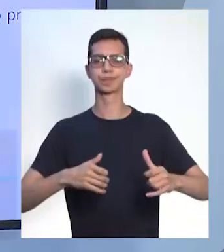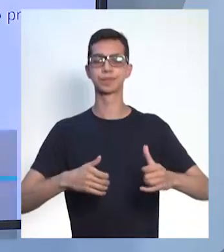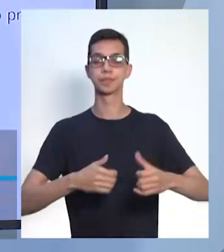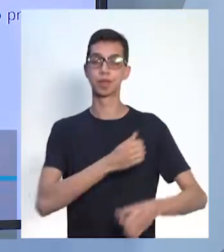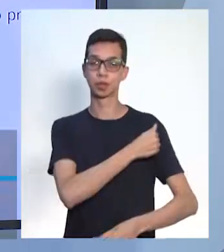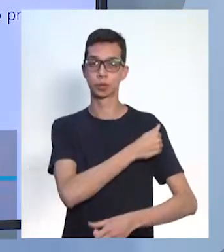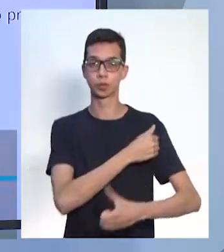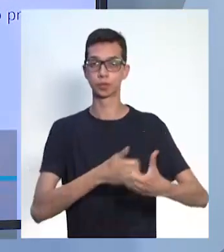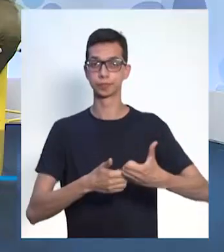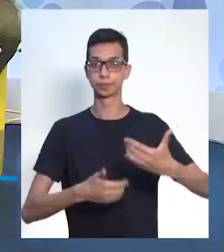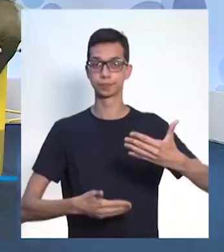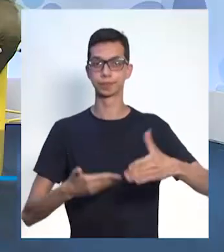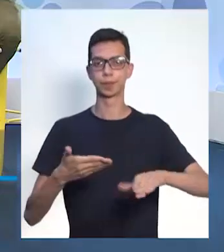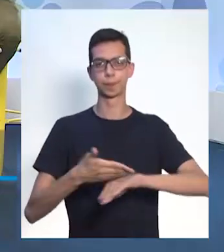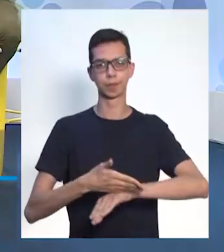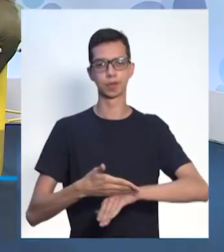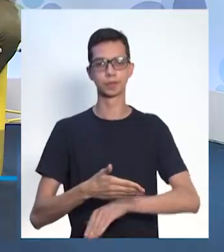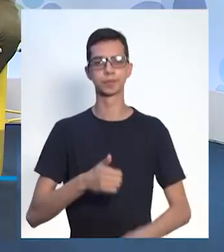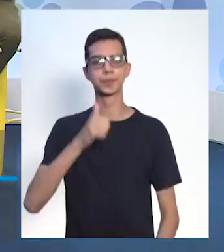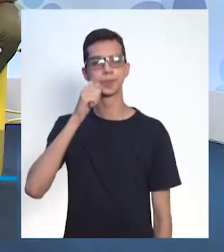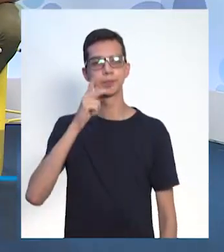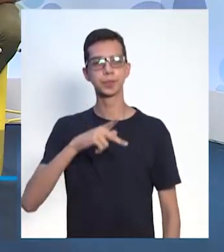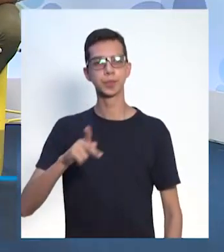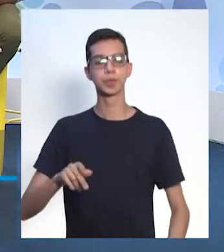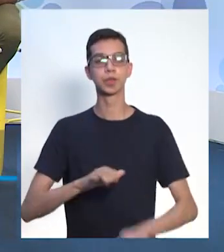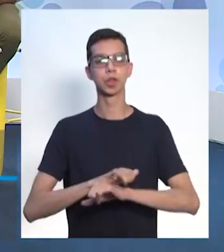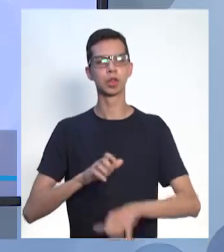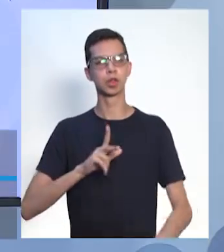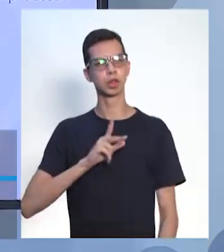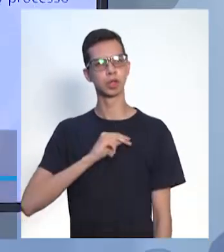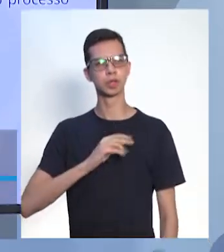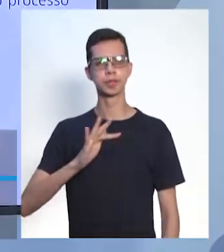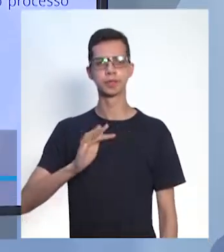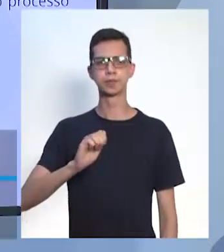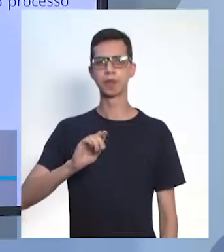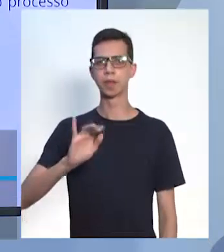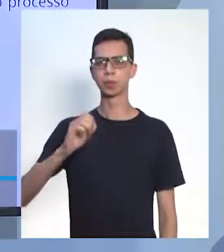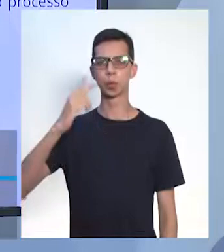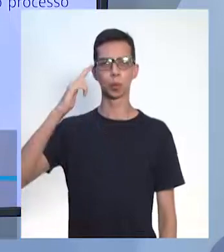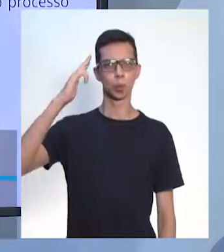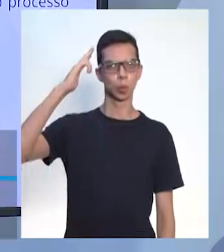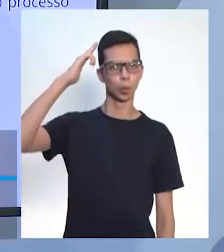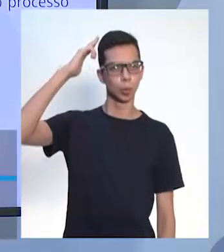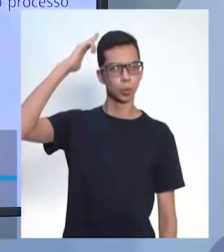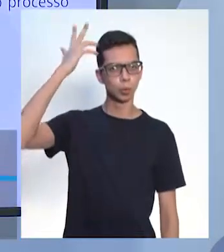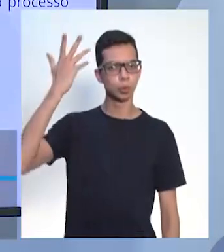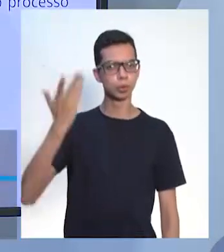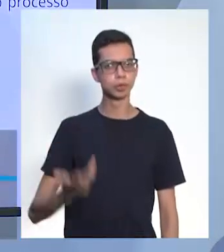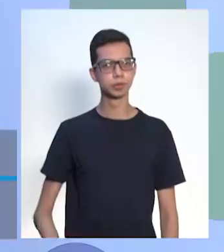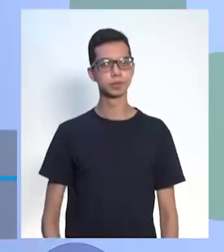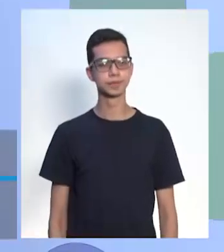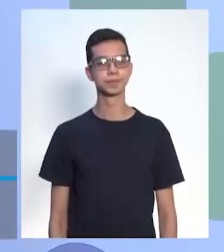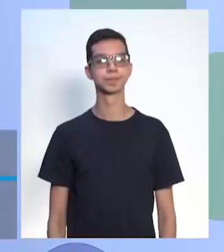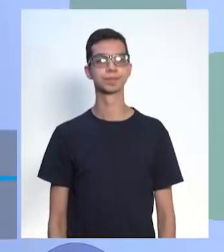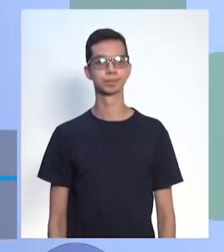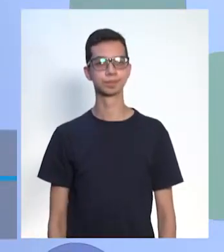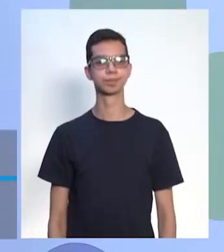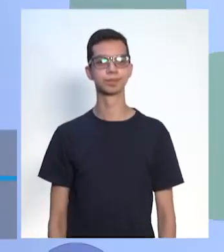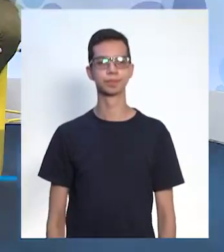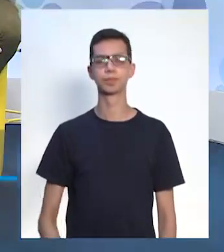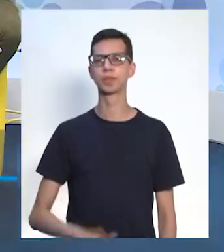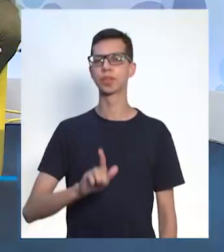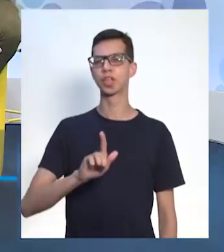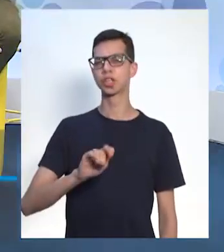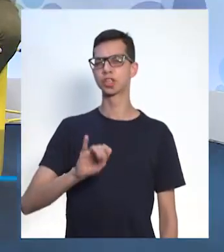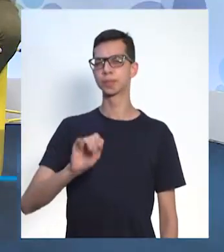aqui. Bacana. A professora Sara fala assim, ó, o Fábio cortou o cabelo. Olha, a professora Sara viu aqui. Ah, rapaz. Reparou, né? Ô, Giba, e você acha